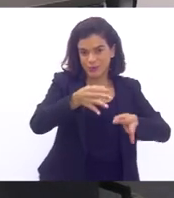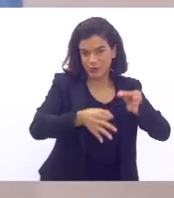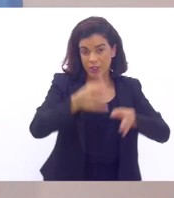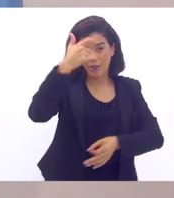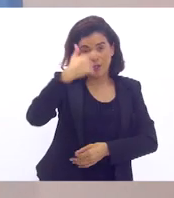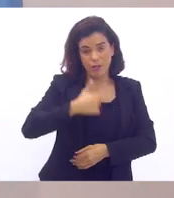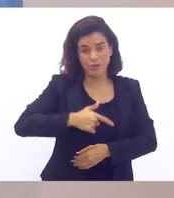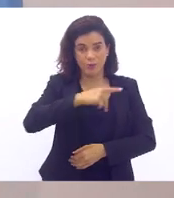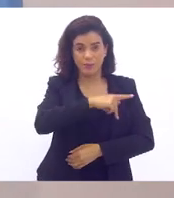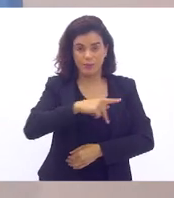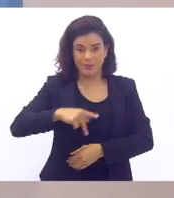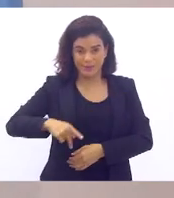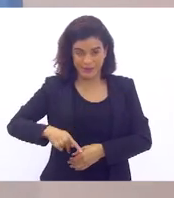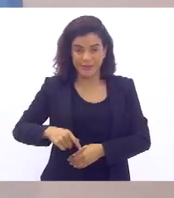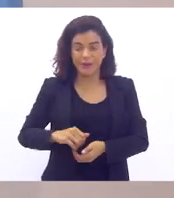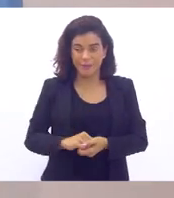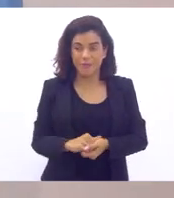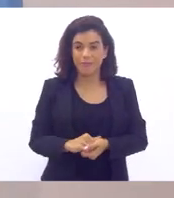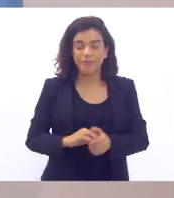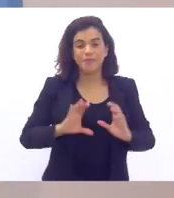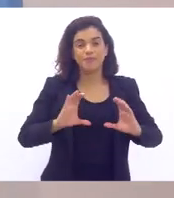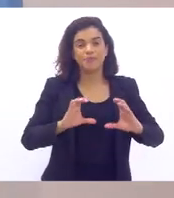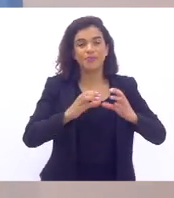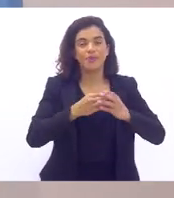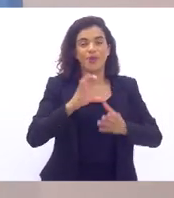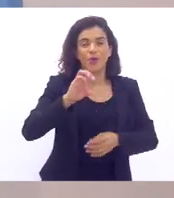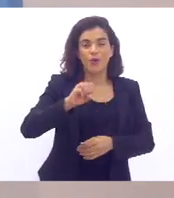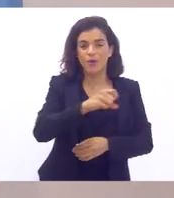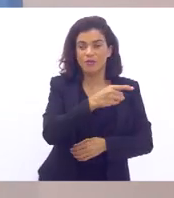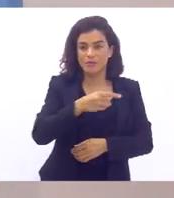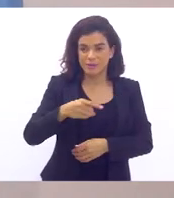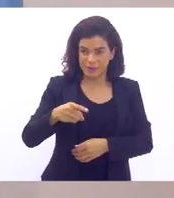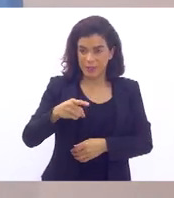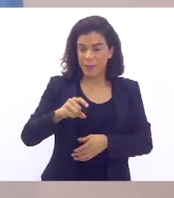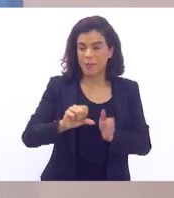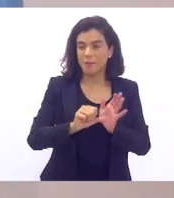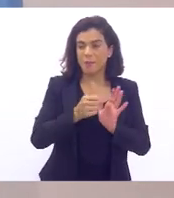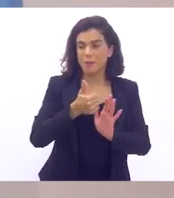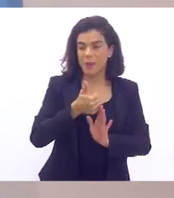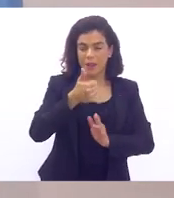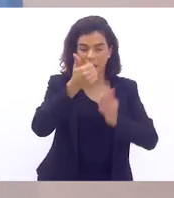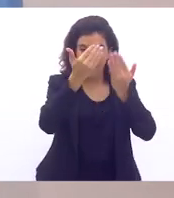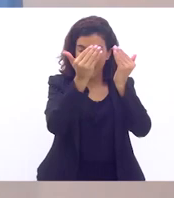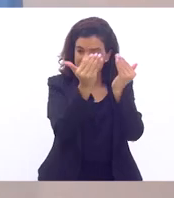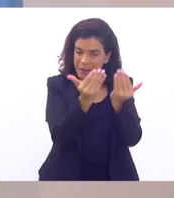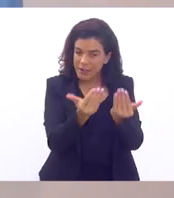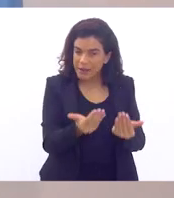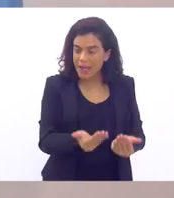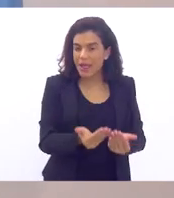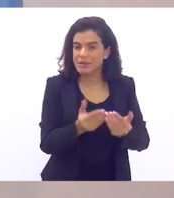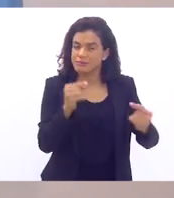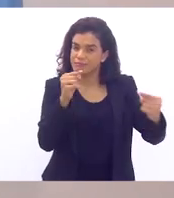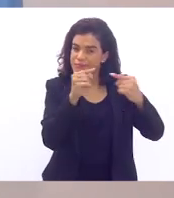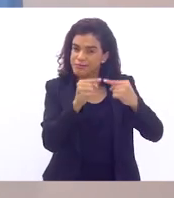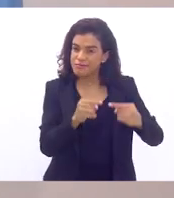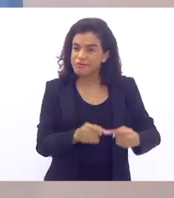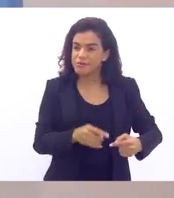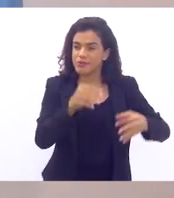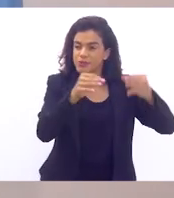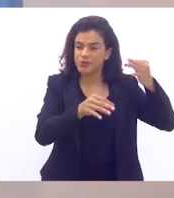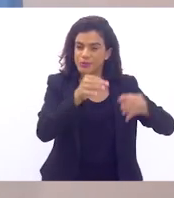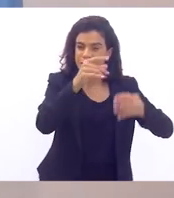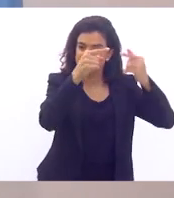qual eu sou o presidente na casa que é a comissão que faz em primeiro lugar a análise de juridicidade ou de